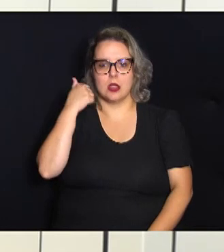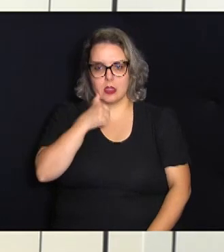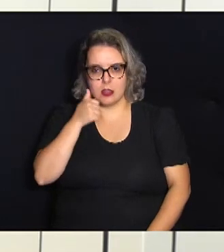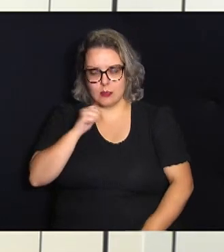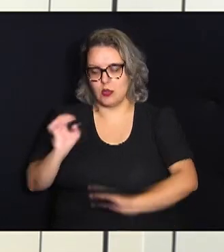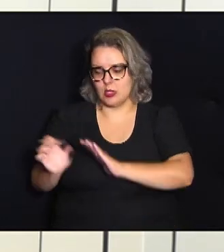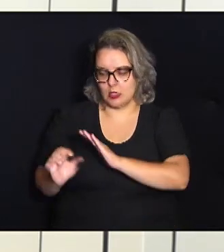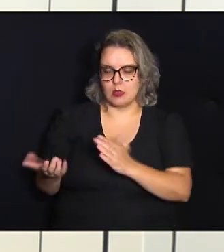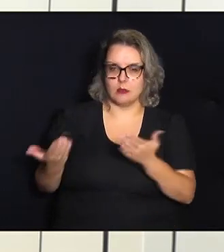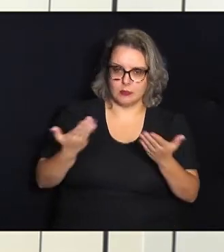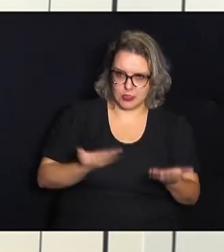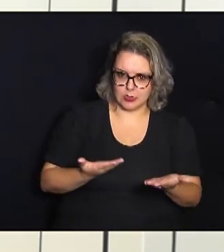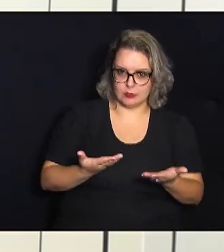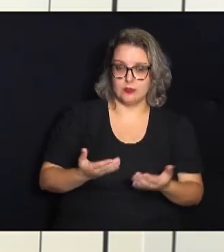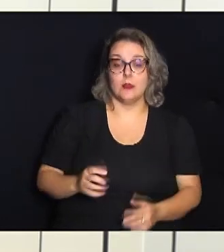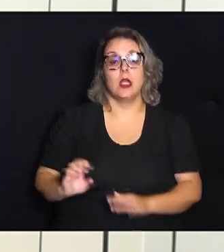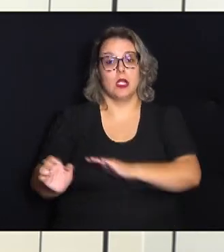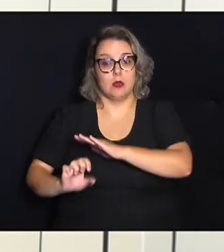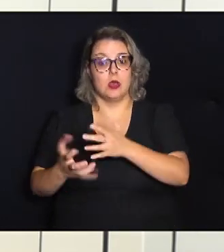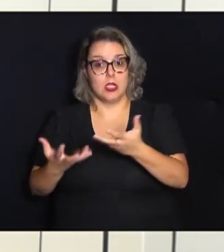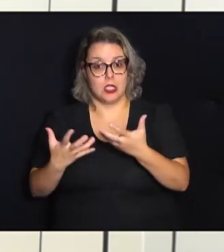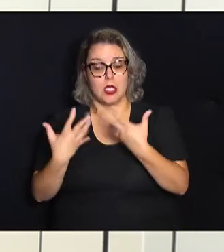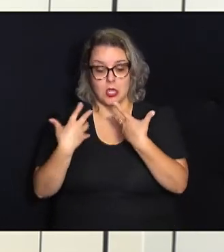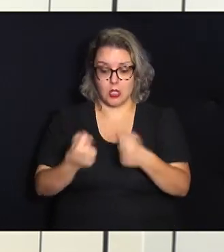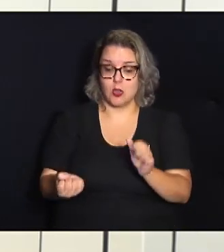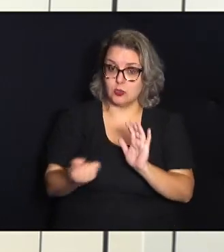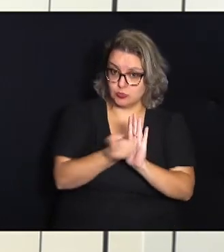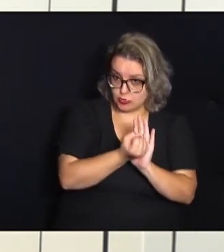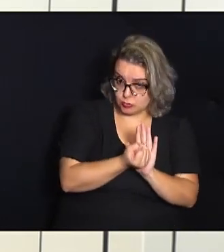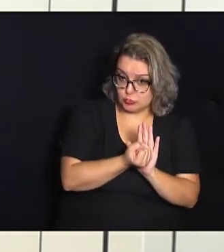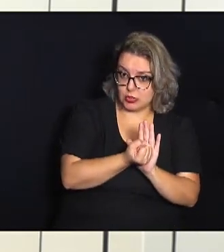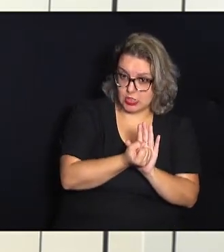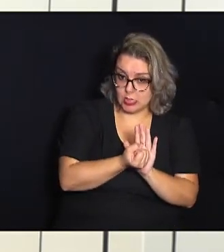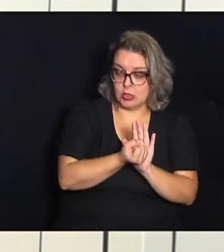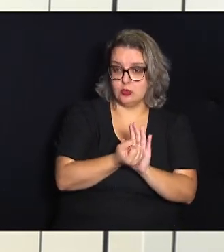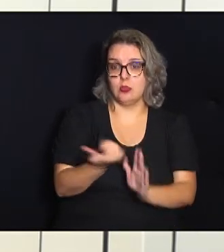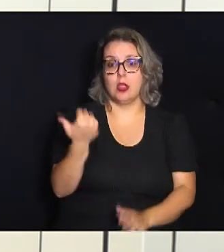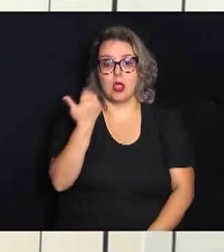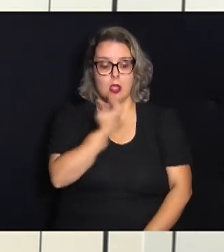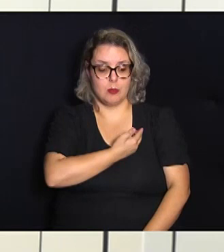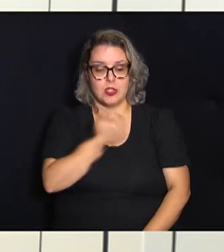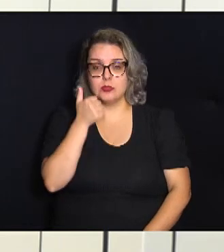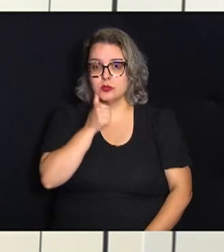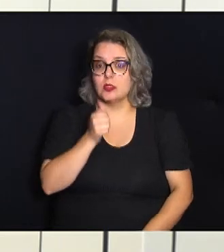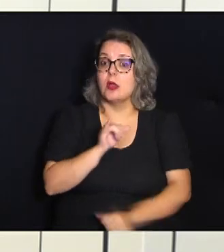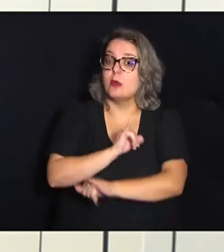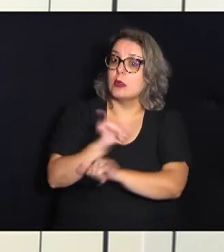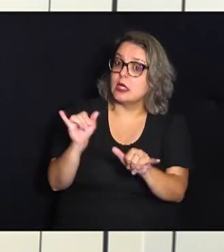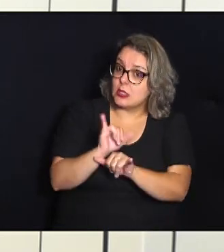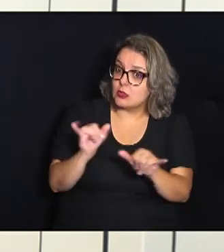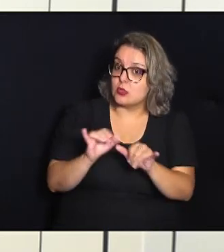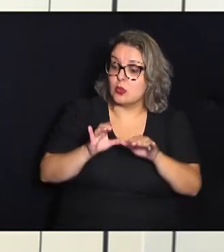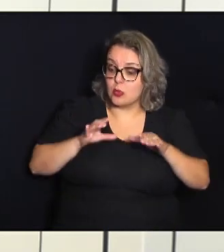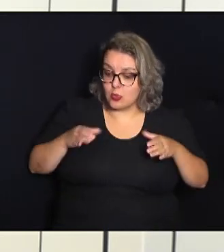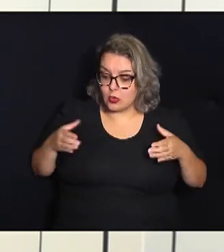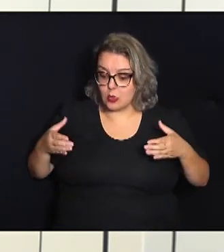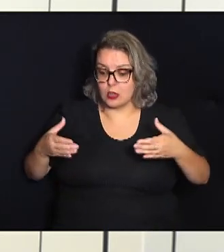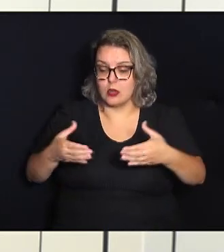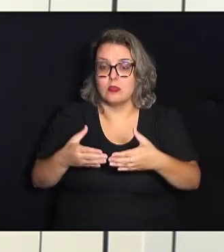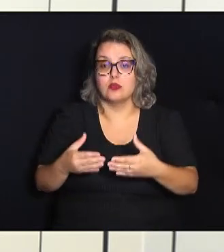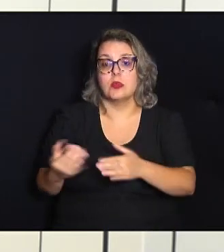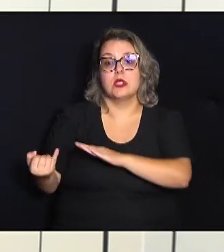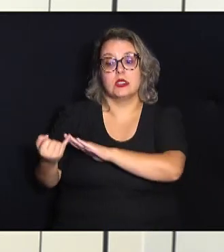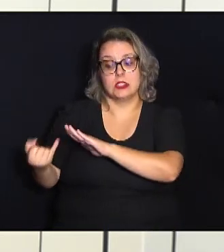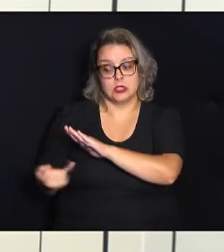as empresas que pretendem obter o selo também terão de divulgar os coletivos e